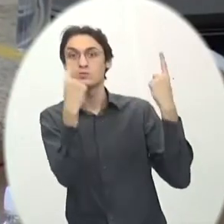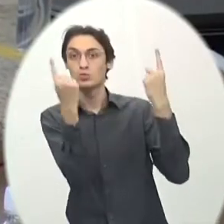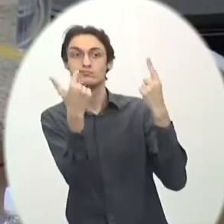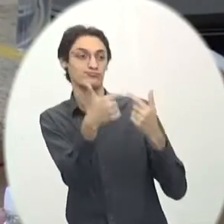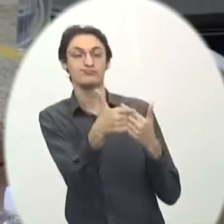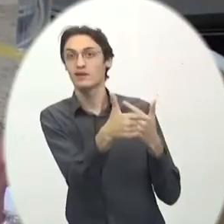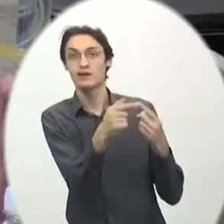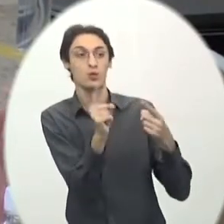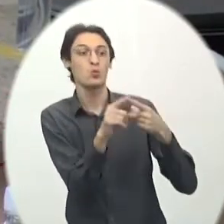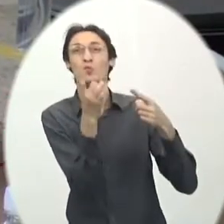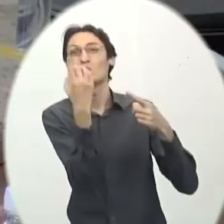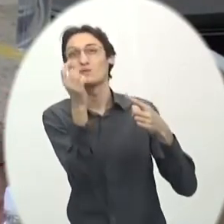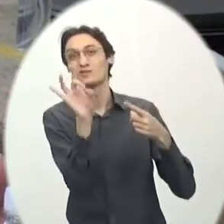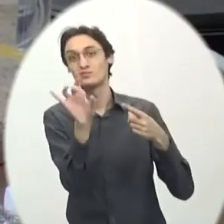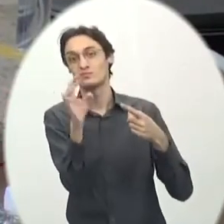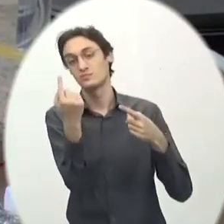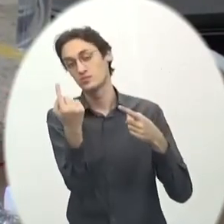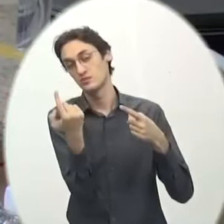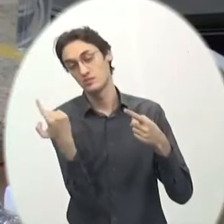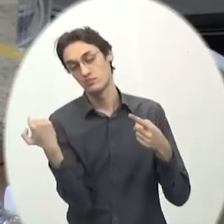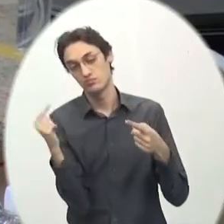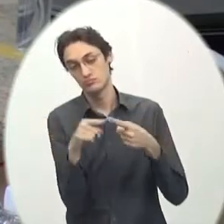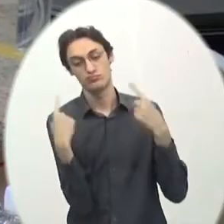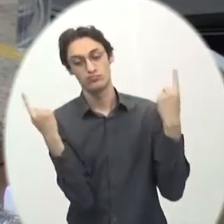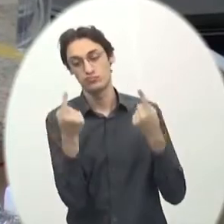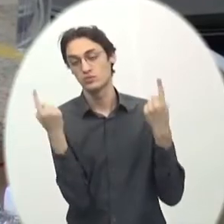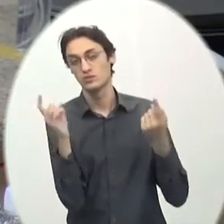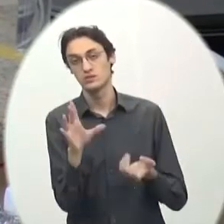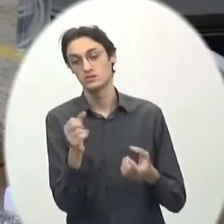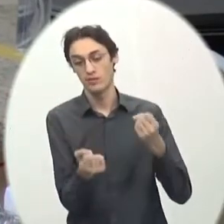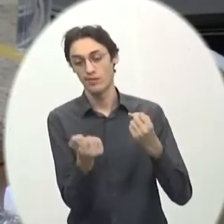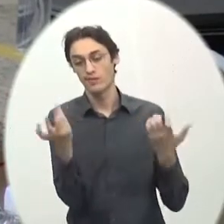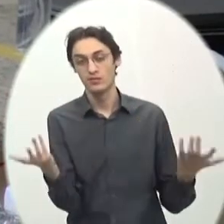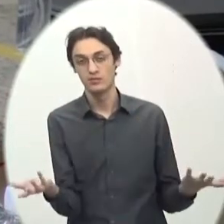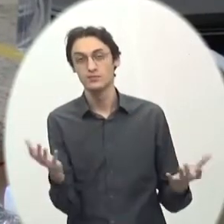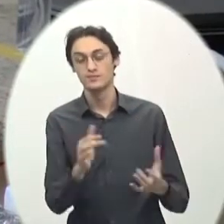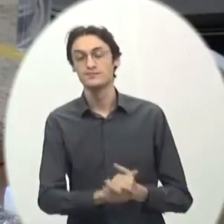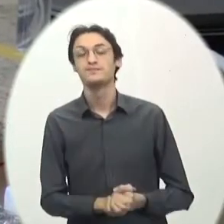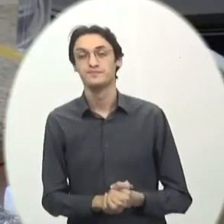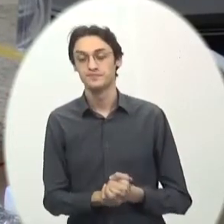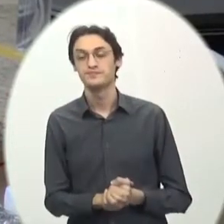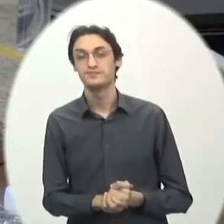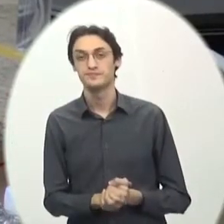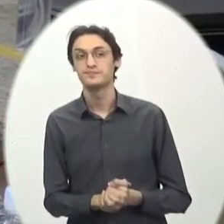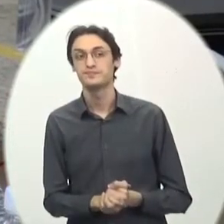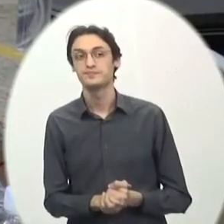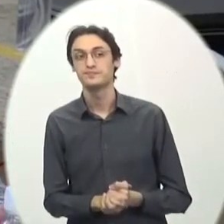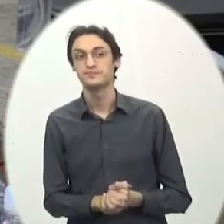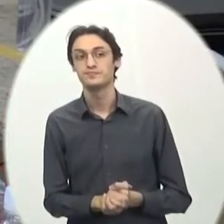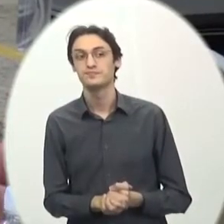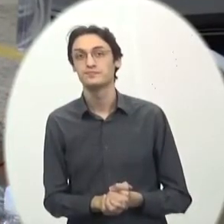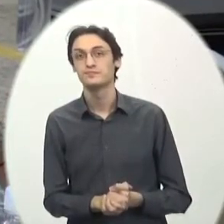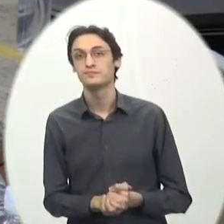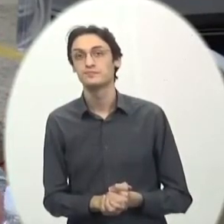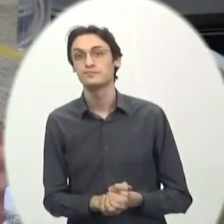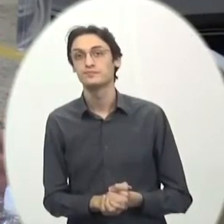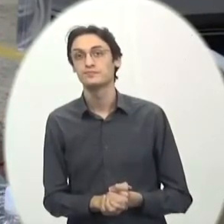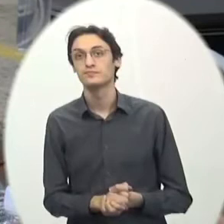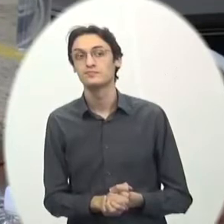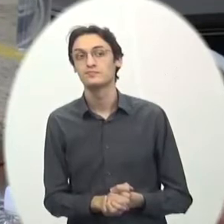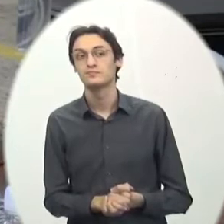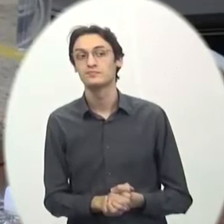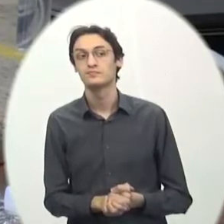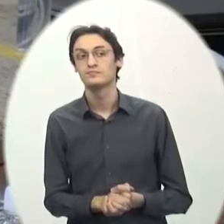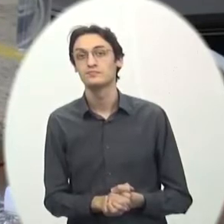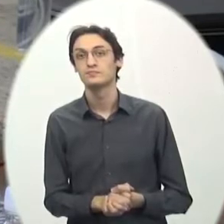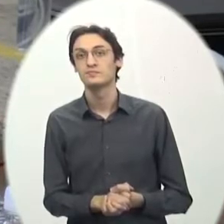se tivesse que fornecer ambulância e condutor, porque eu teria que ter duas ambulâncias ou mais para poder, caso tivesse uma quebra ou, enfim,